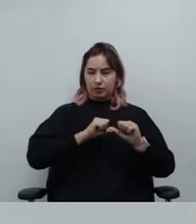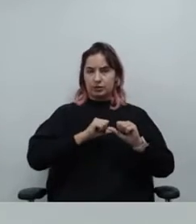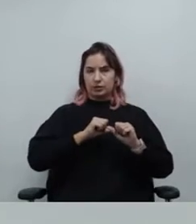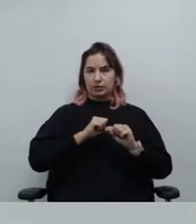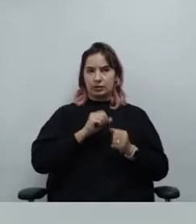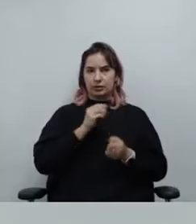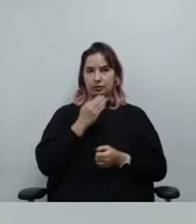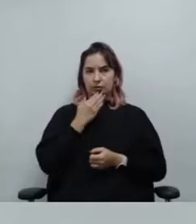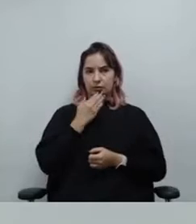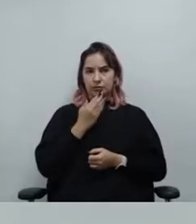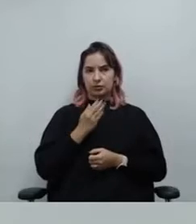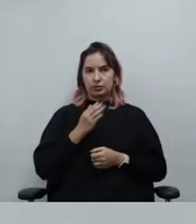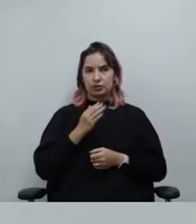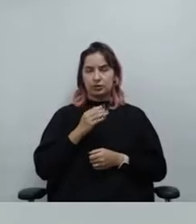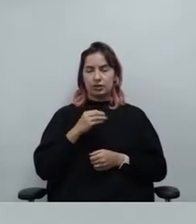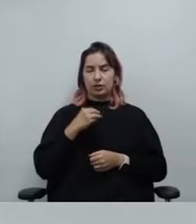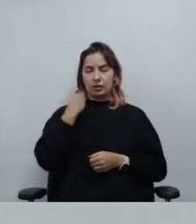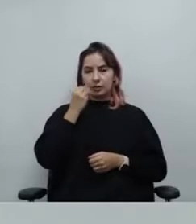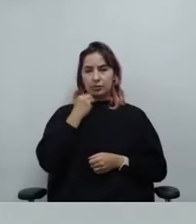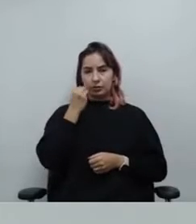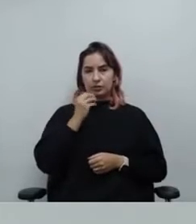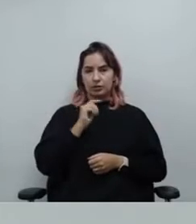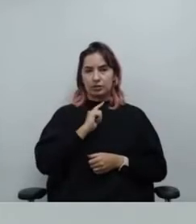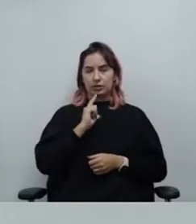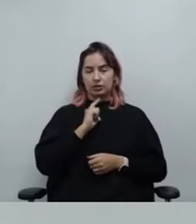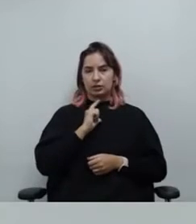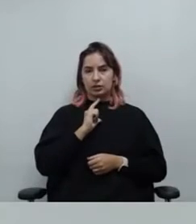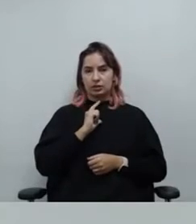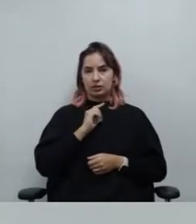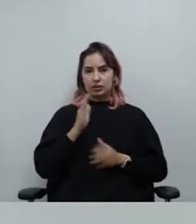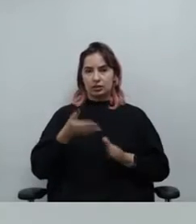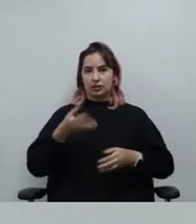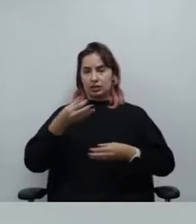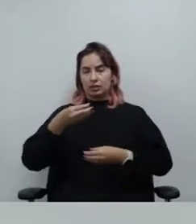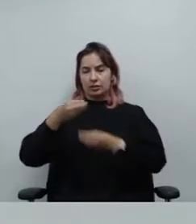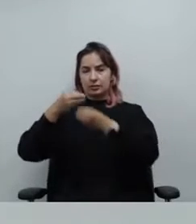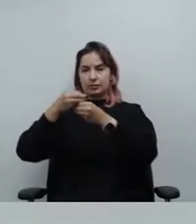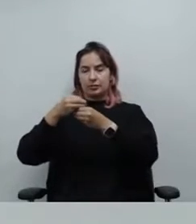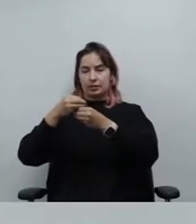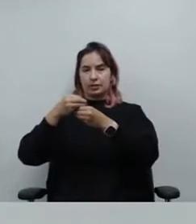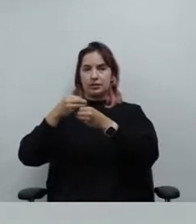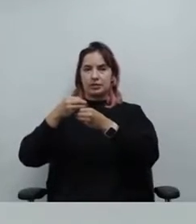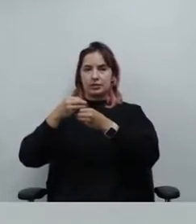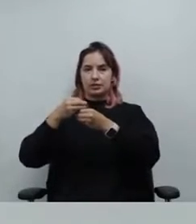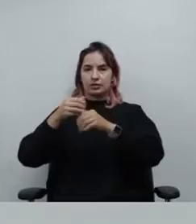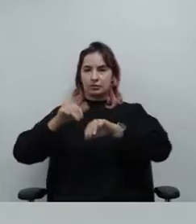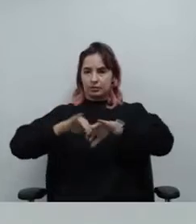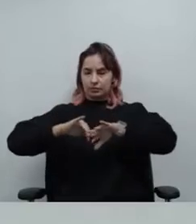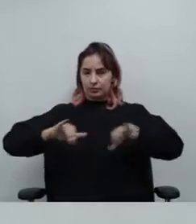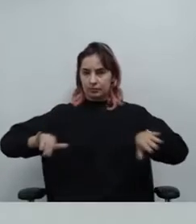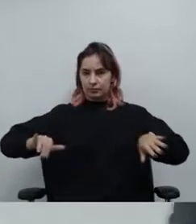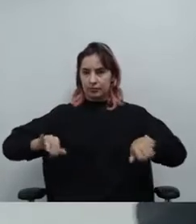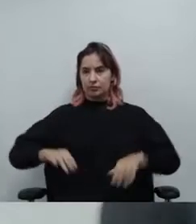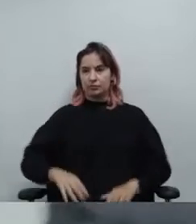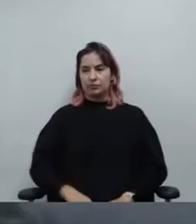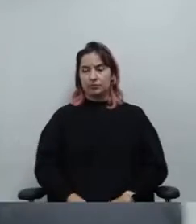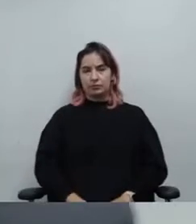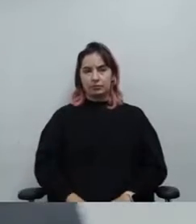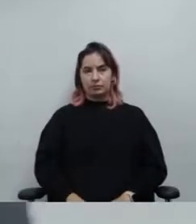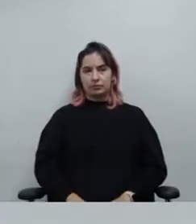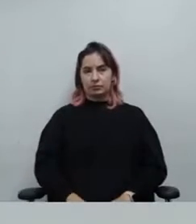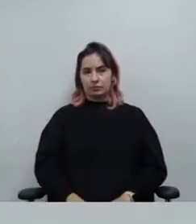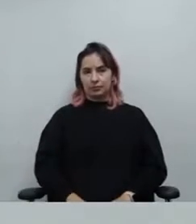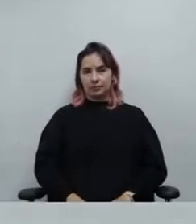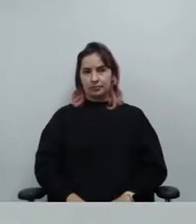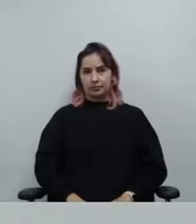uma oportunidade de que haja, então, já a implementação, de fato, desse desmembramento. Bom,